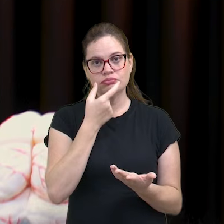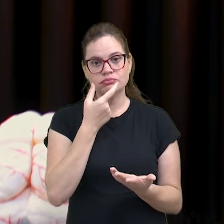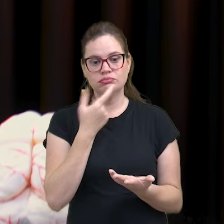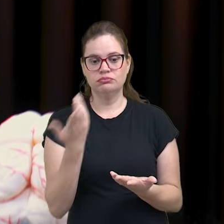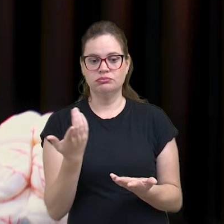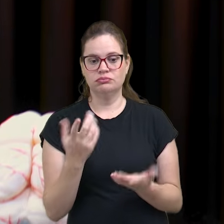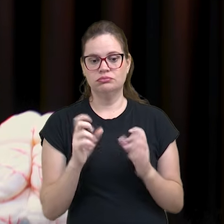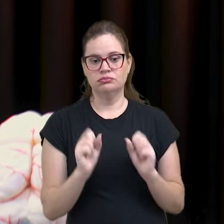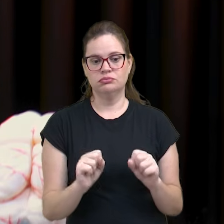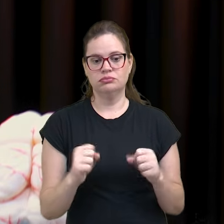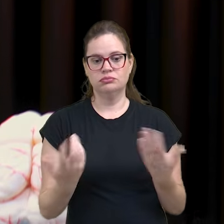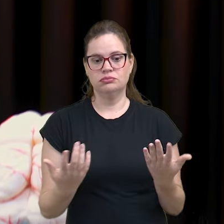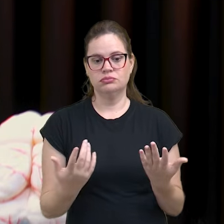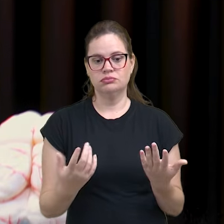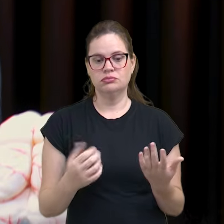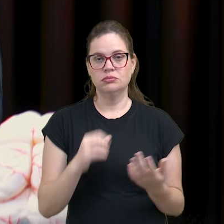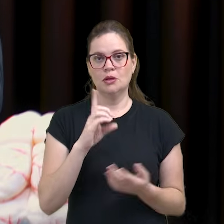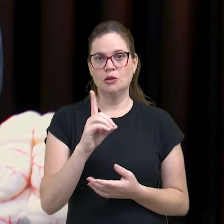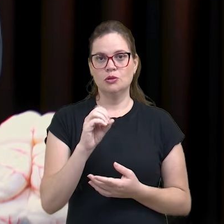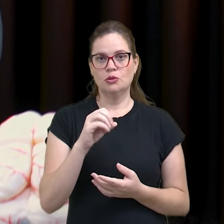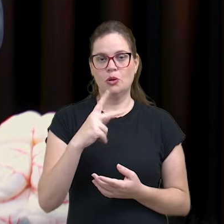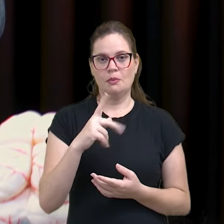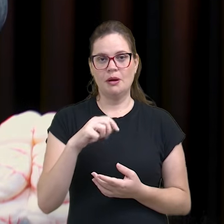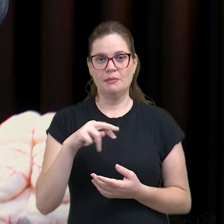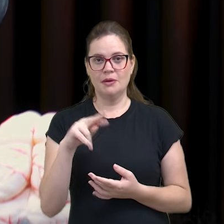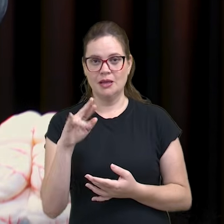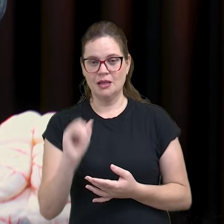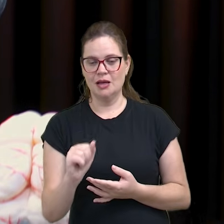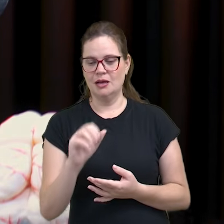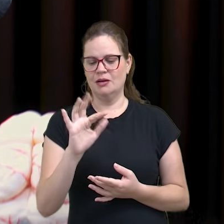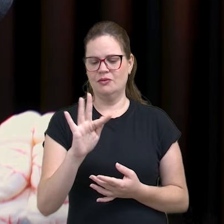dopamina fásica, que aí você consegue